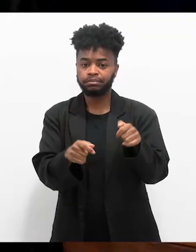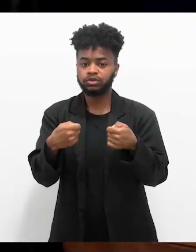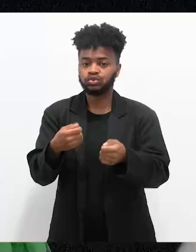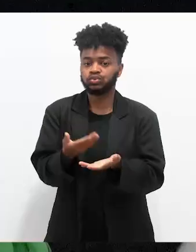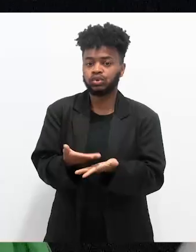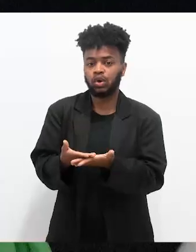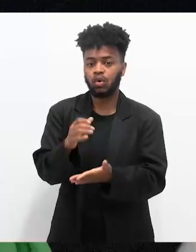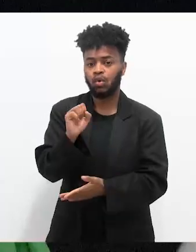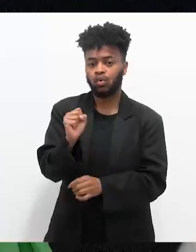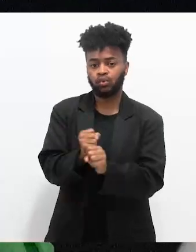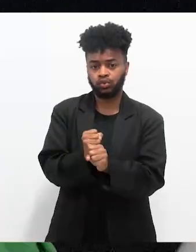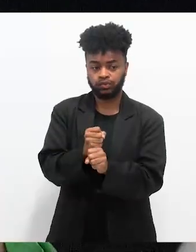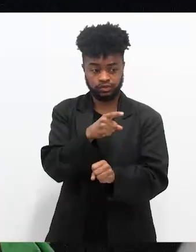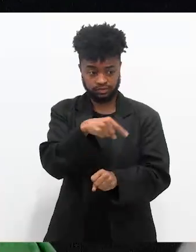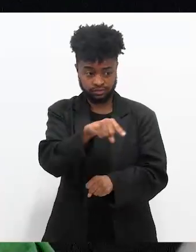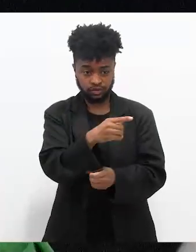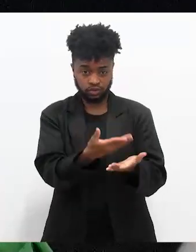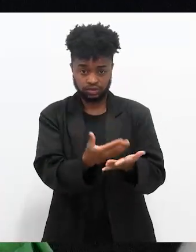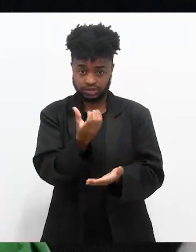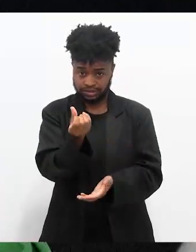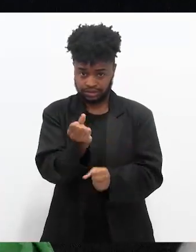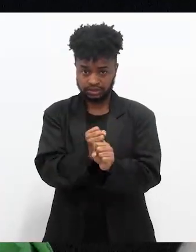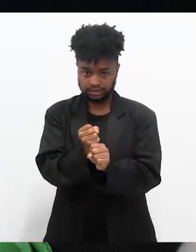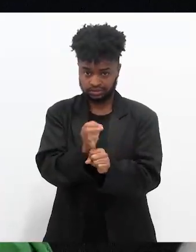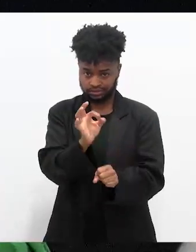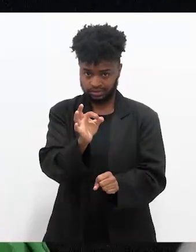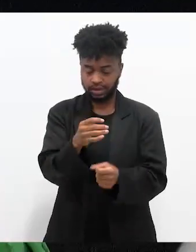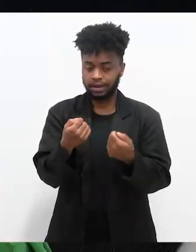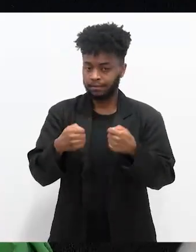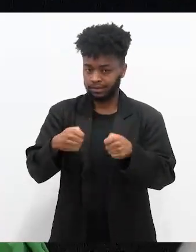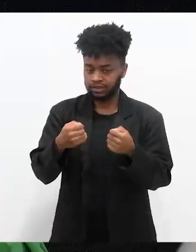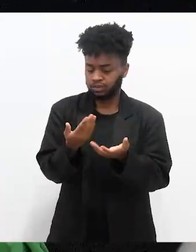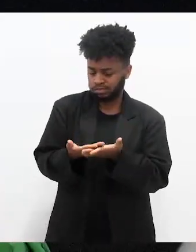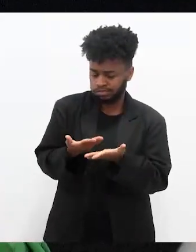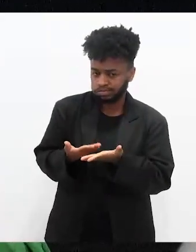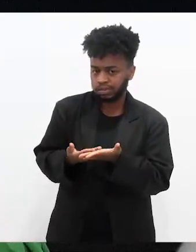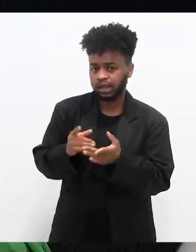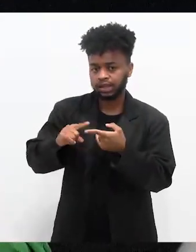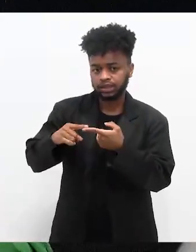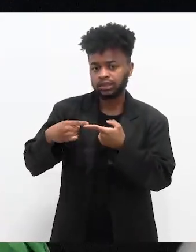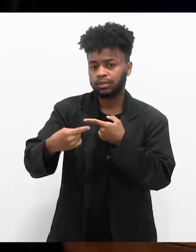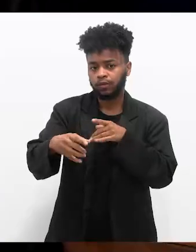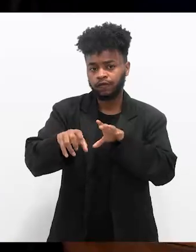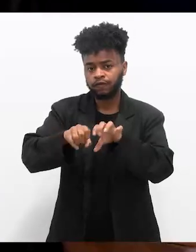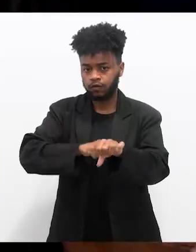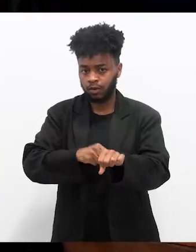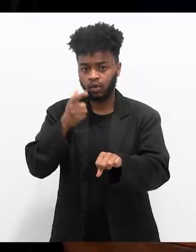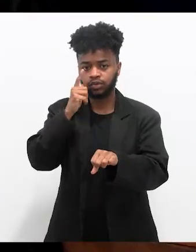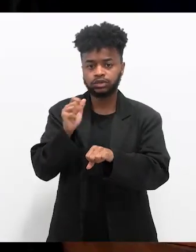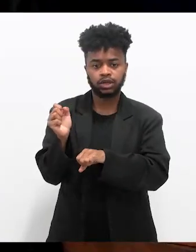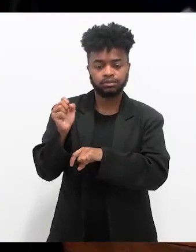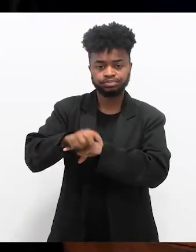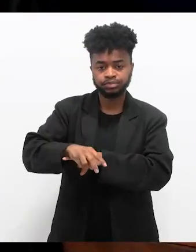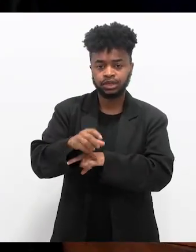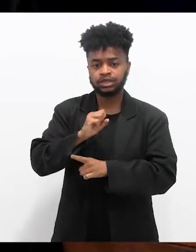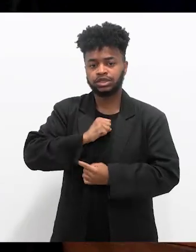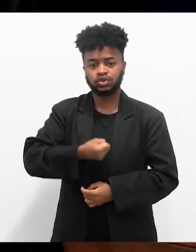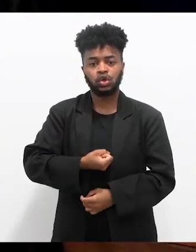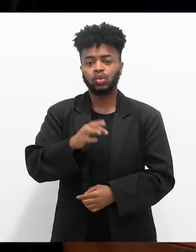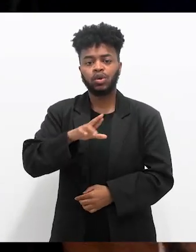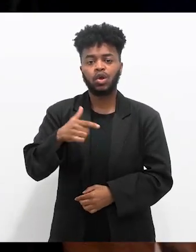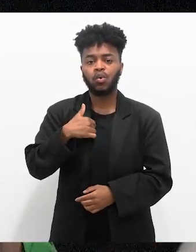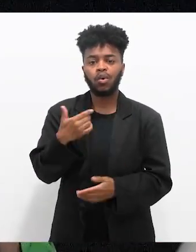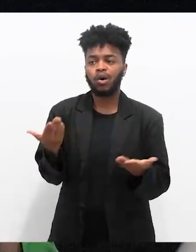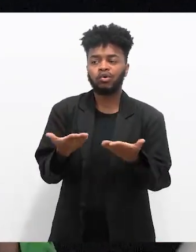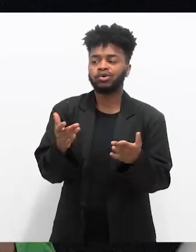que vocês, no mínimo, 6 anos, Sim. vocês têm que estudar para se tornar um sacerdote. Exatamente. Quer dizer, a pessoa não acorda e diz, hoje